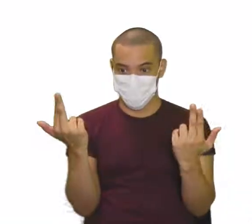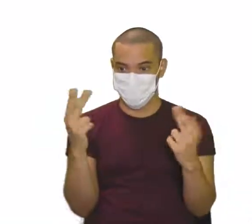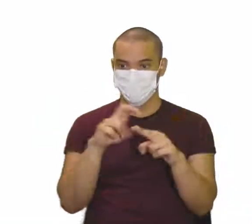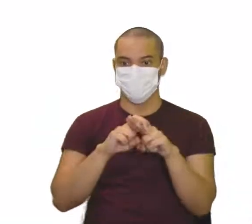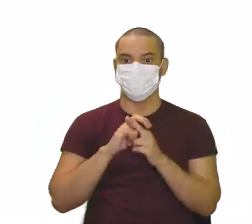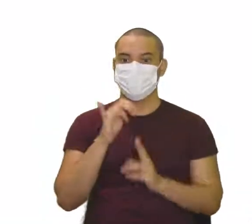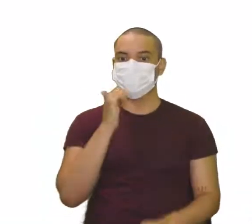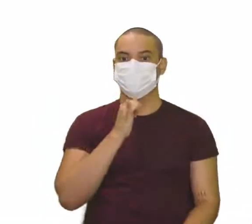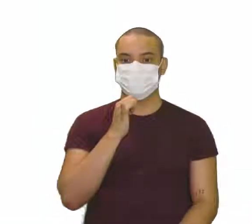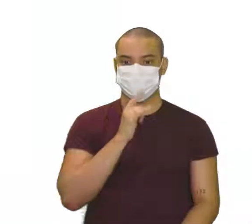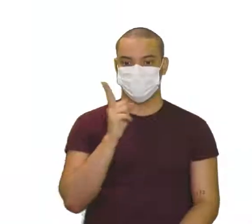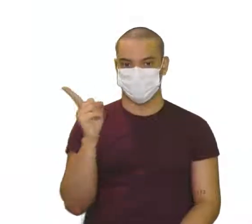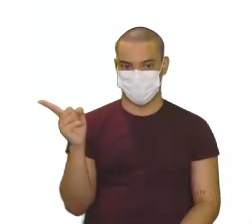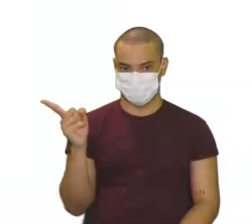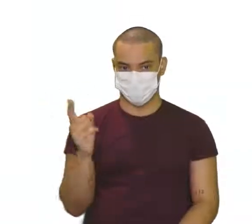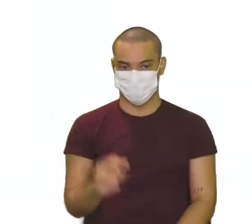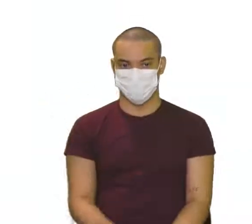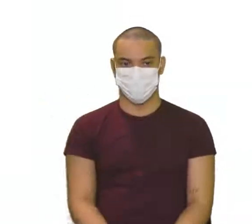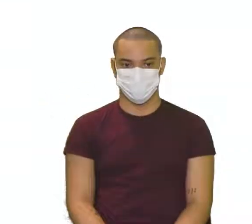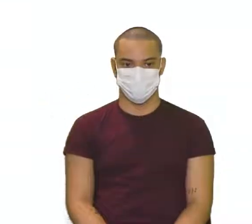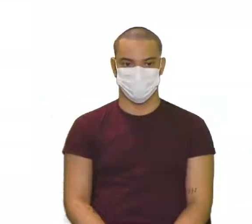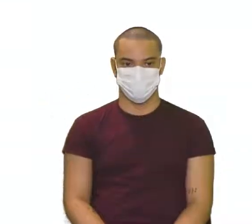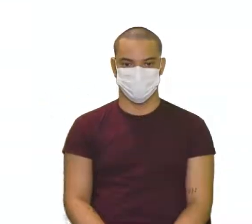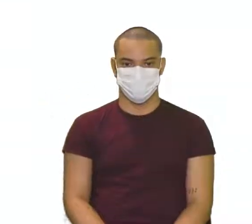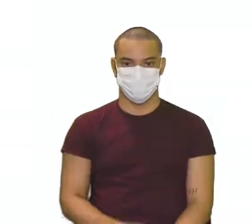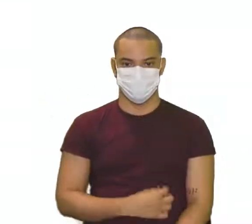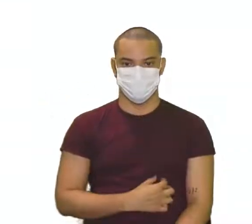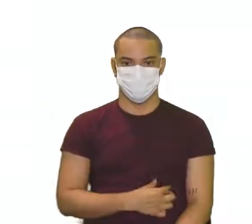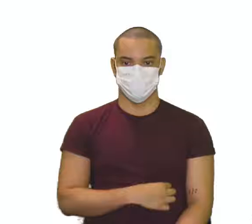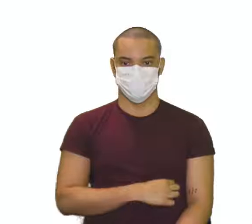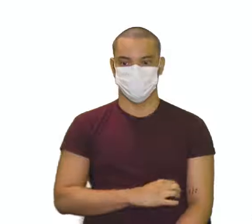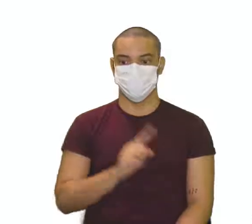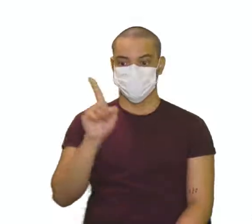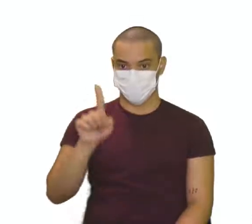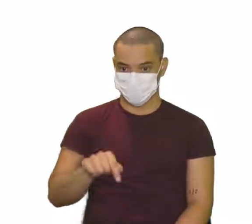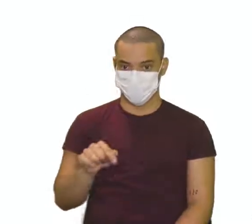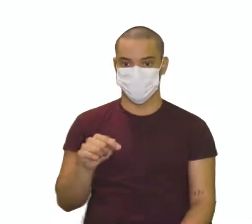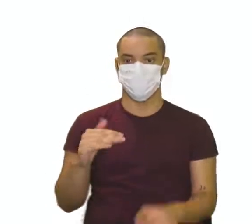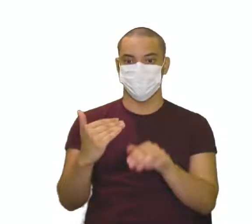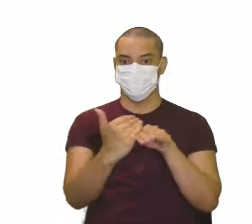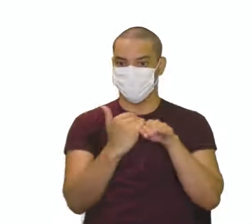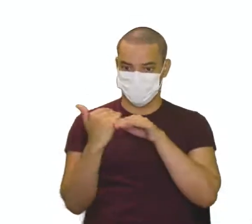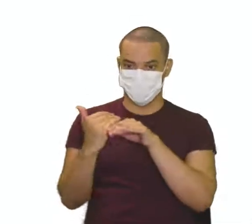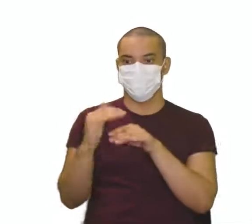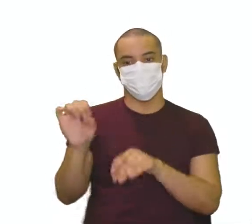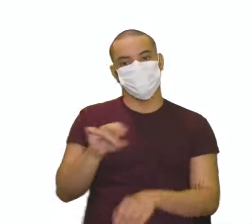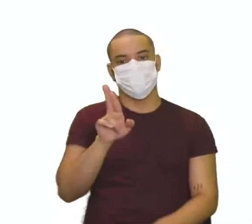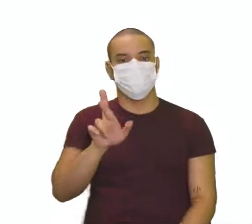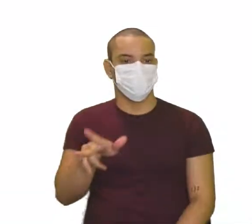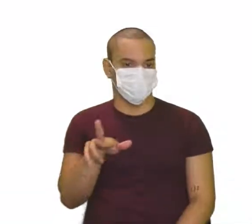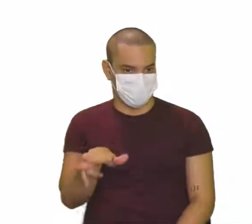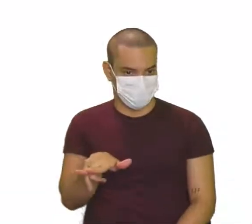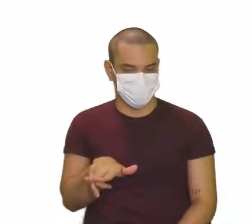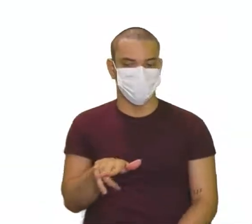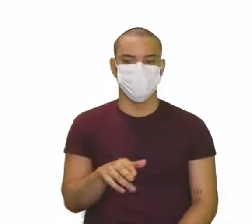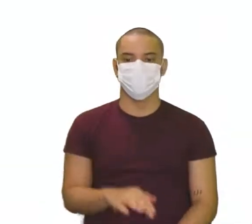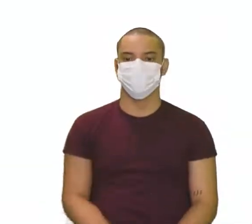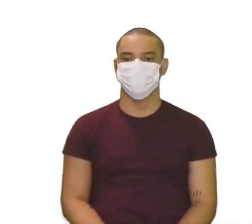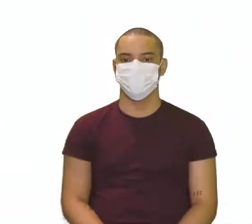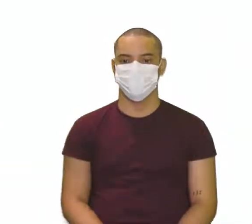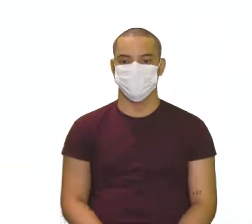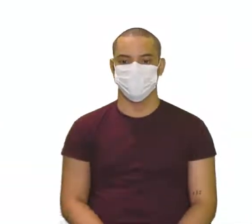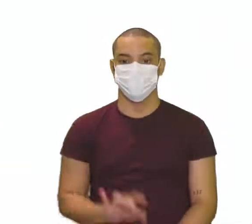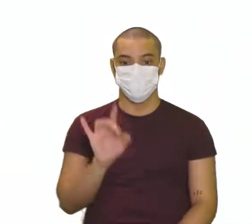exemplo aqui não é uniforme, esse exemplo aqui é uniforme, ok? Entendido isso? E aqui só para a gente fazer